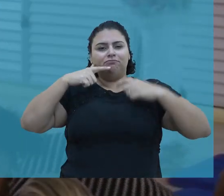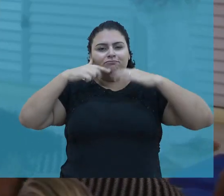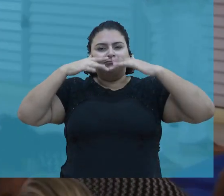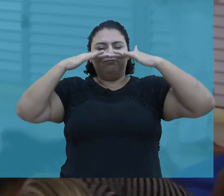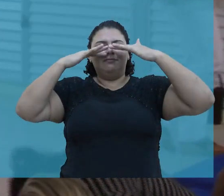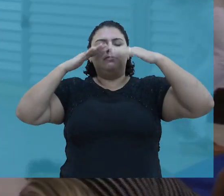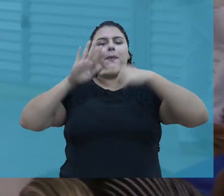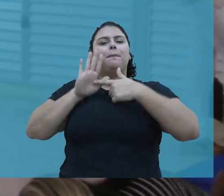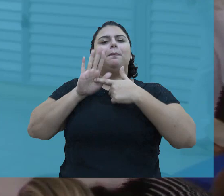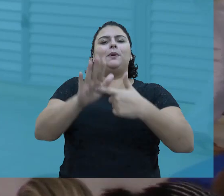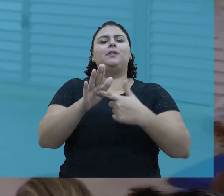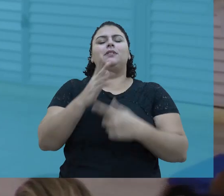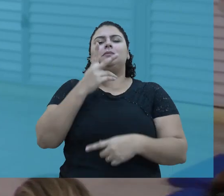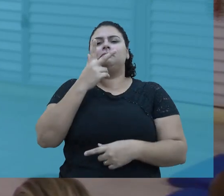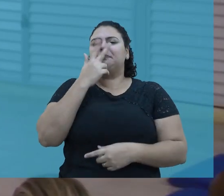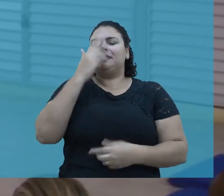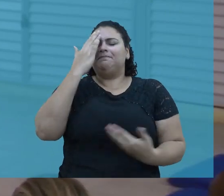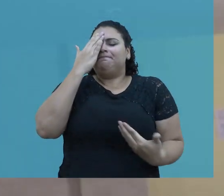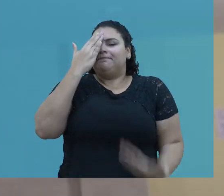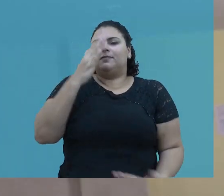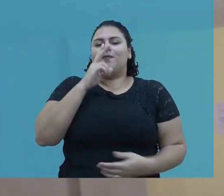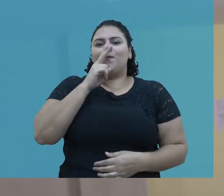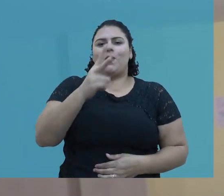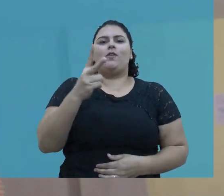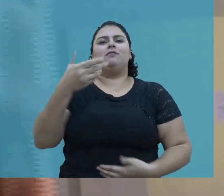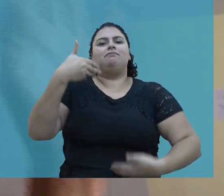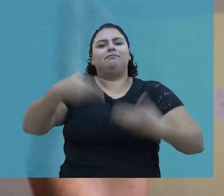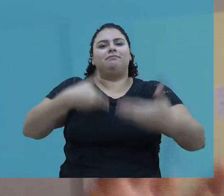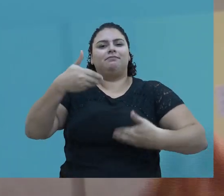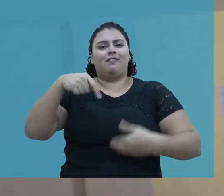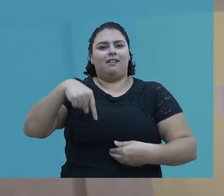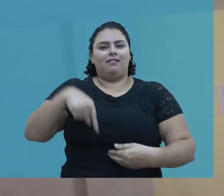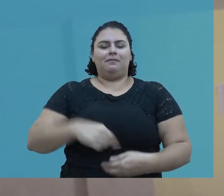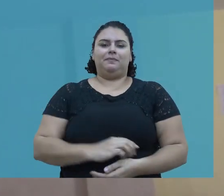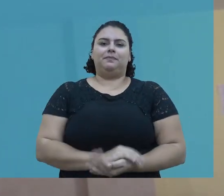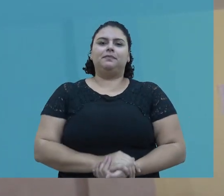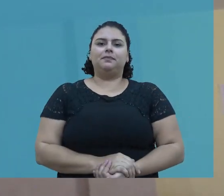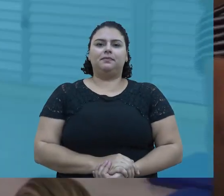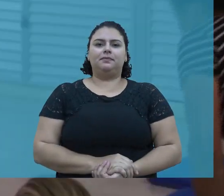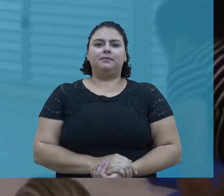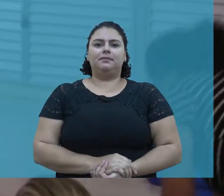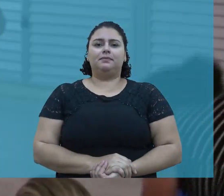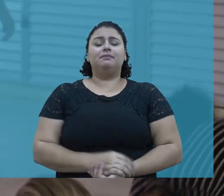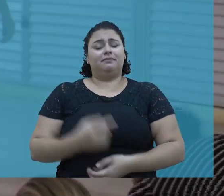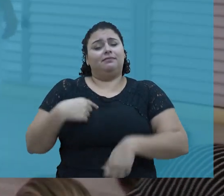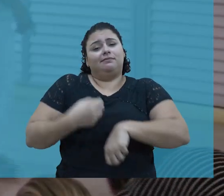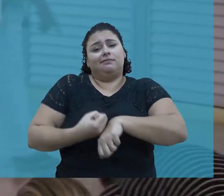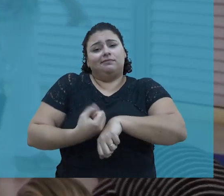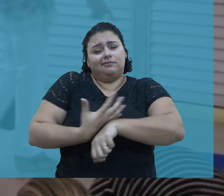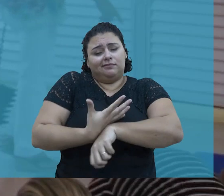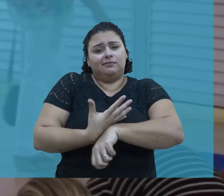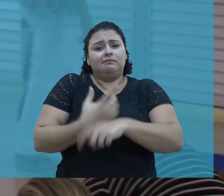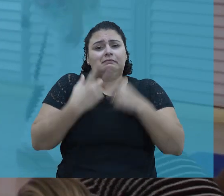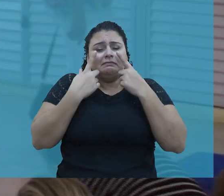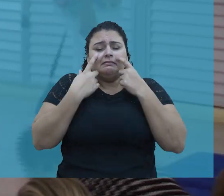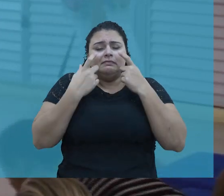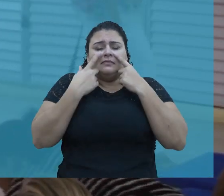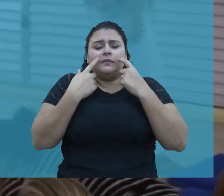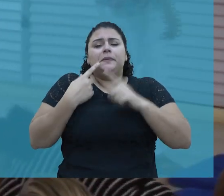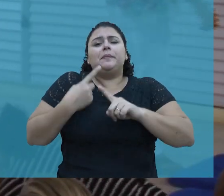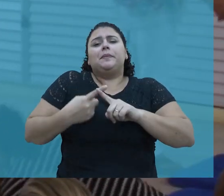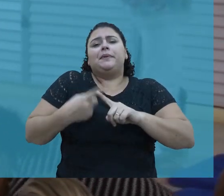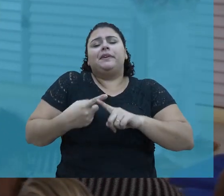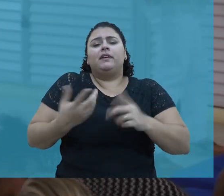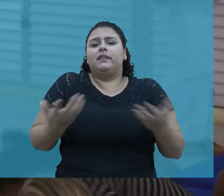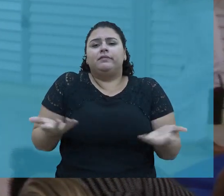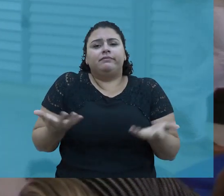Com lágrimas nos olhos, ela manifesta a gratidão pelo acompanhamento que recebeu aqui. Ela está me mostrando por quê.